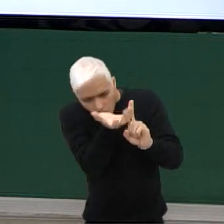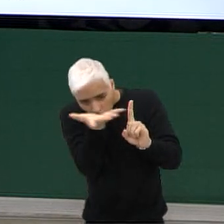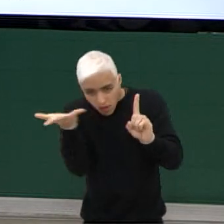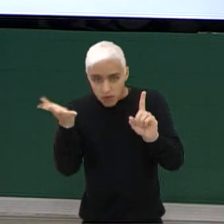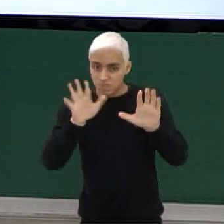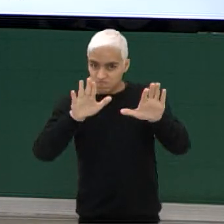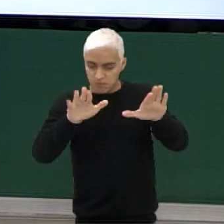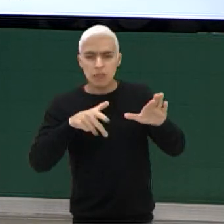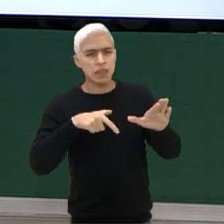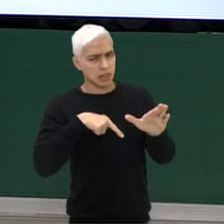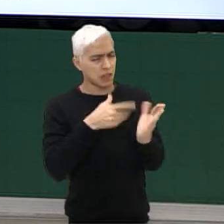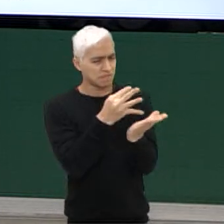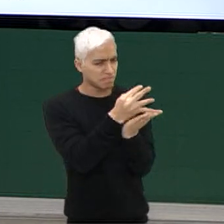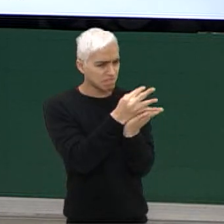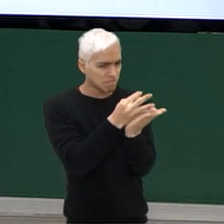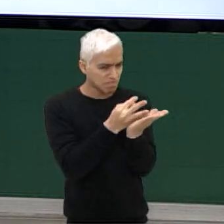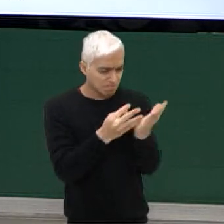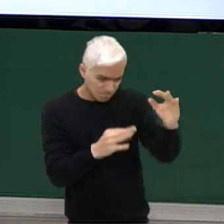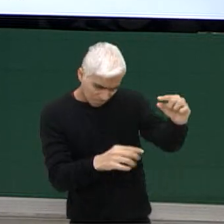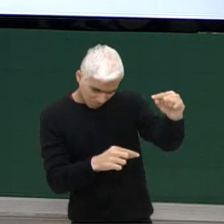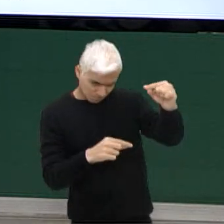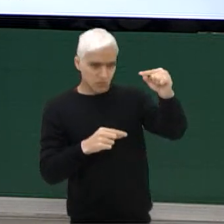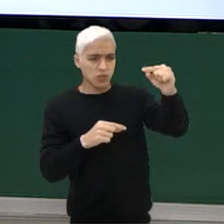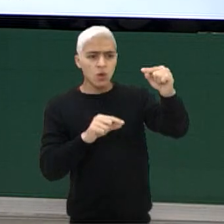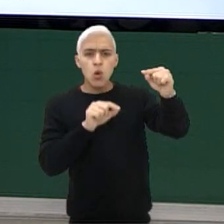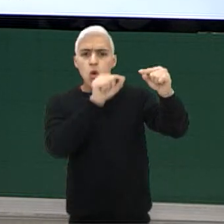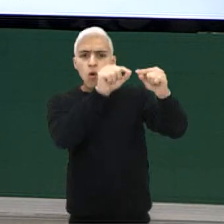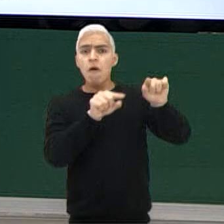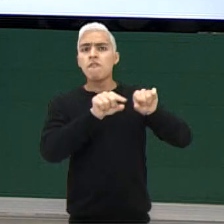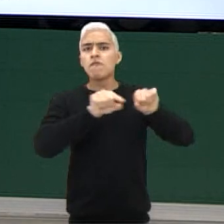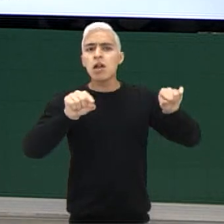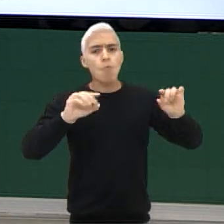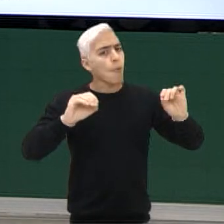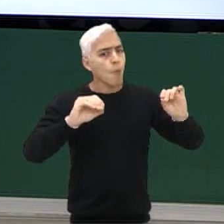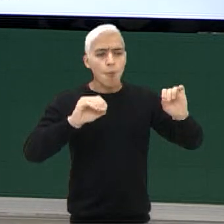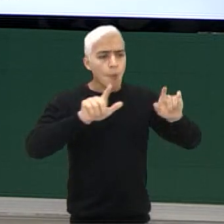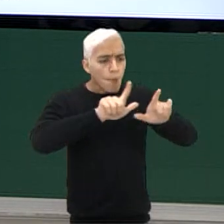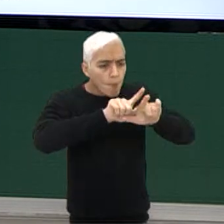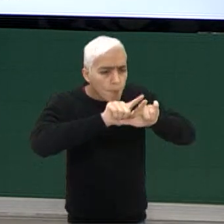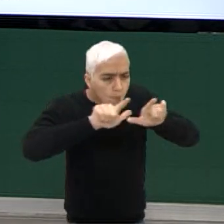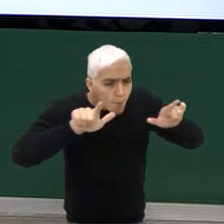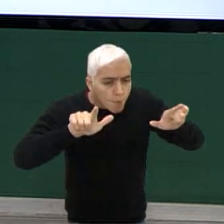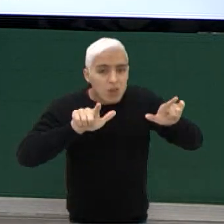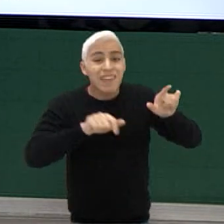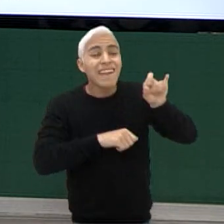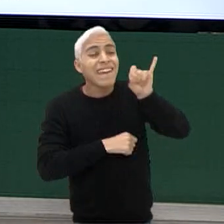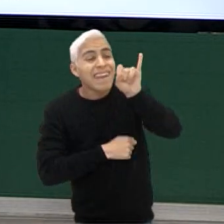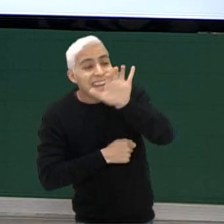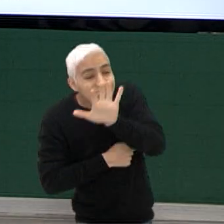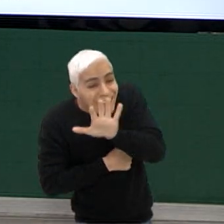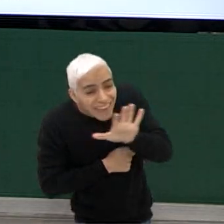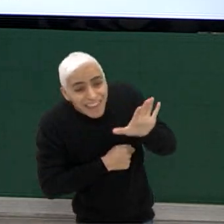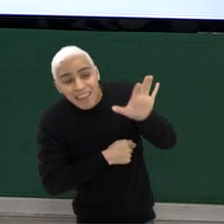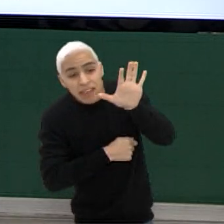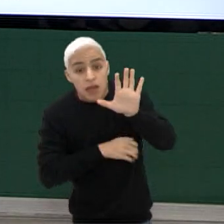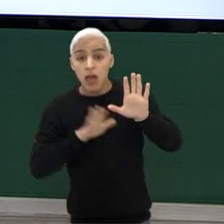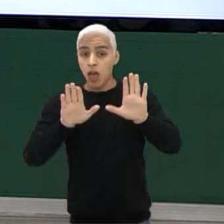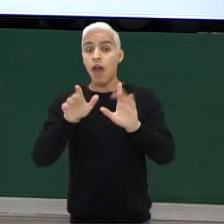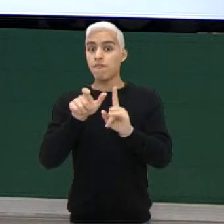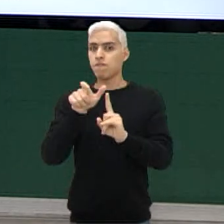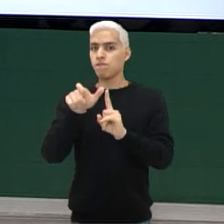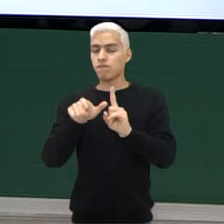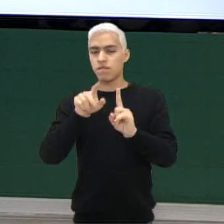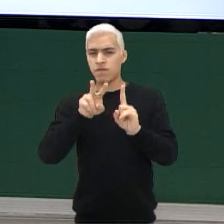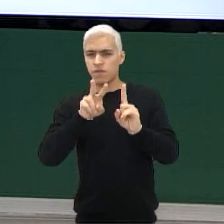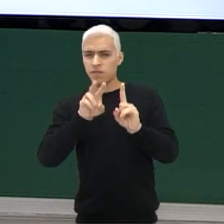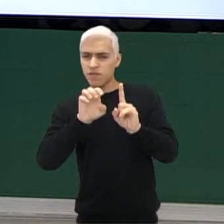um texto e ele não apresenta frases. Eu tenho a imagem. E o verbal é quando